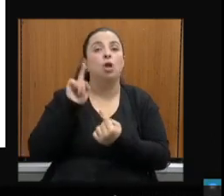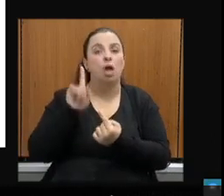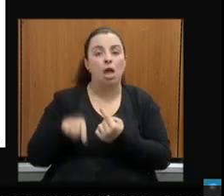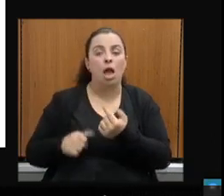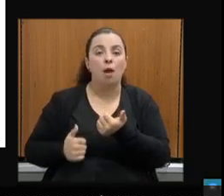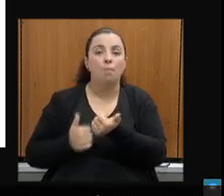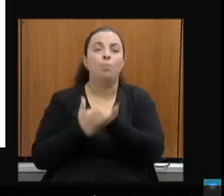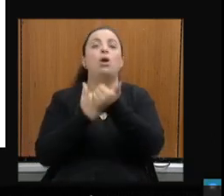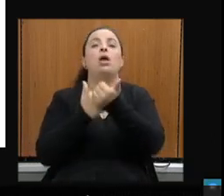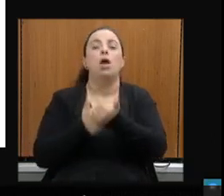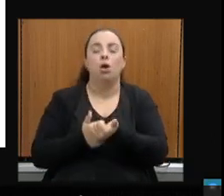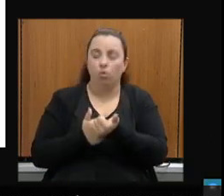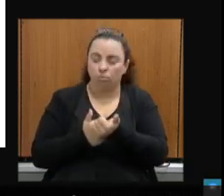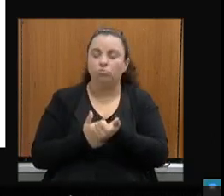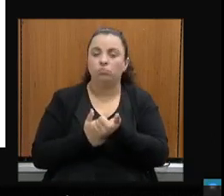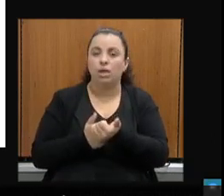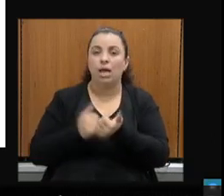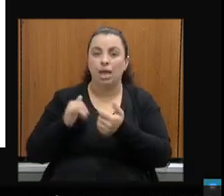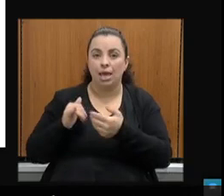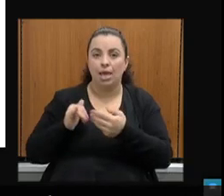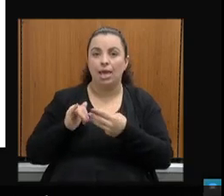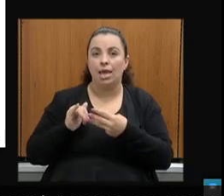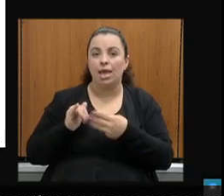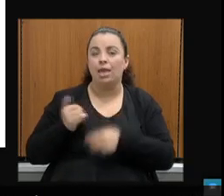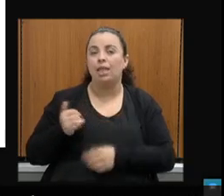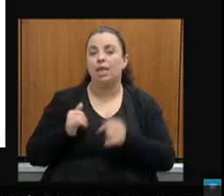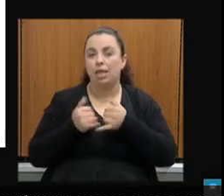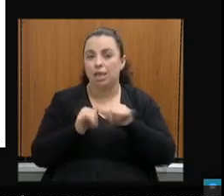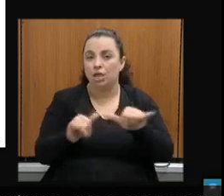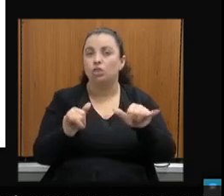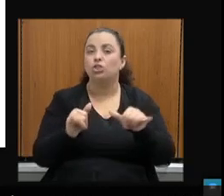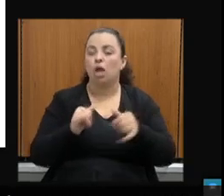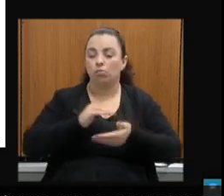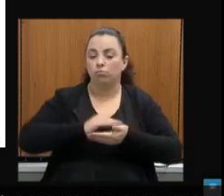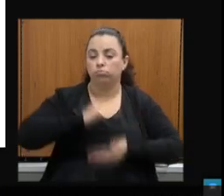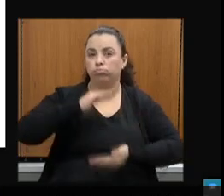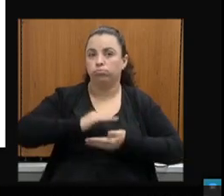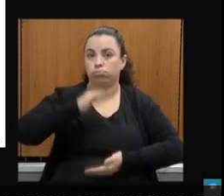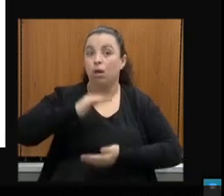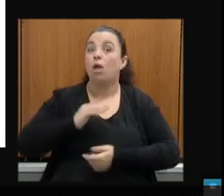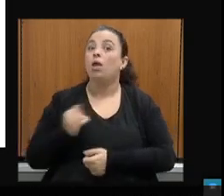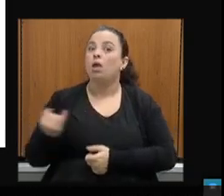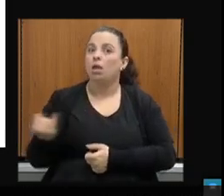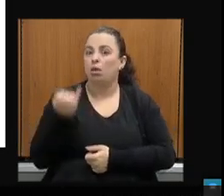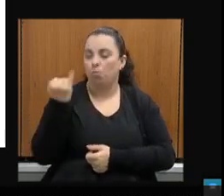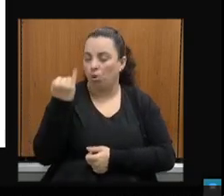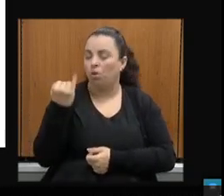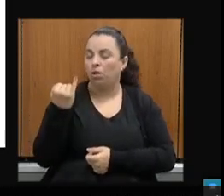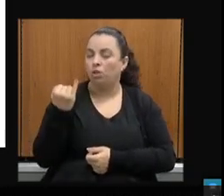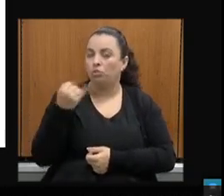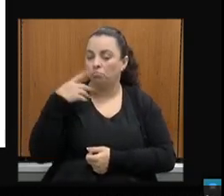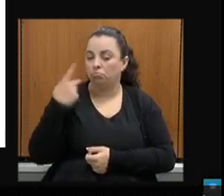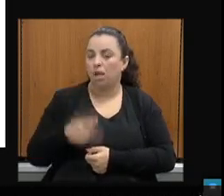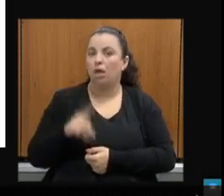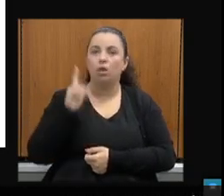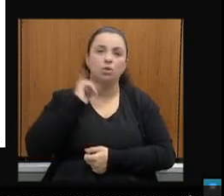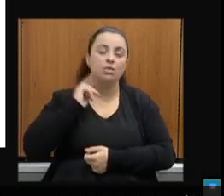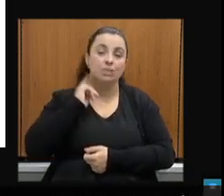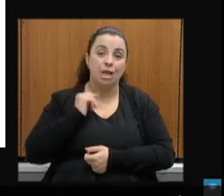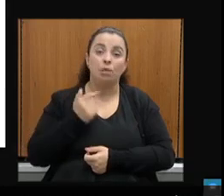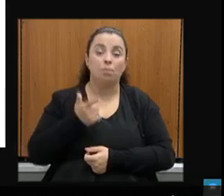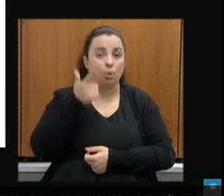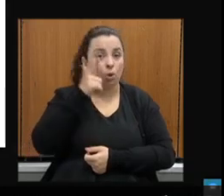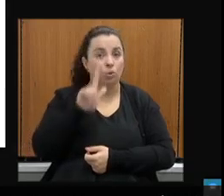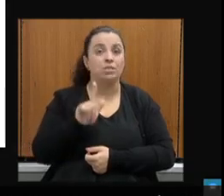energia renovável importante para o estado importante pra e o né tiro